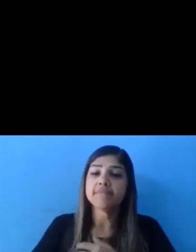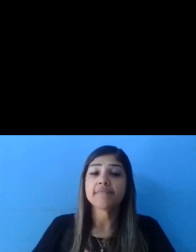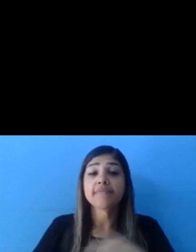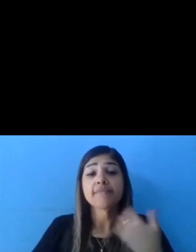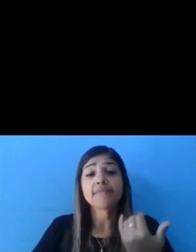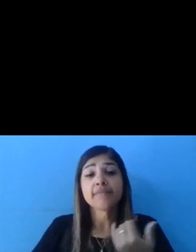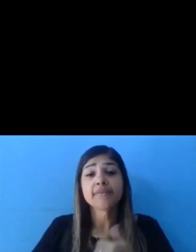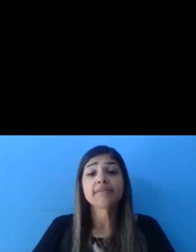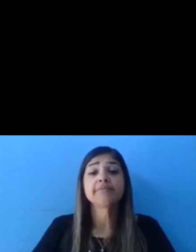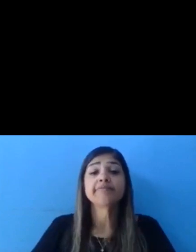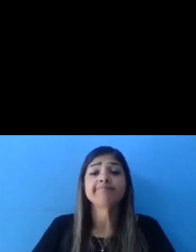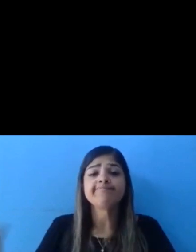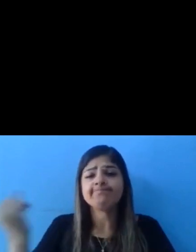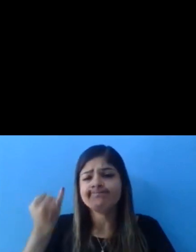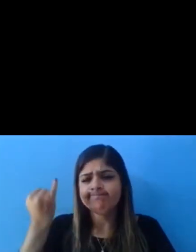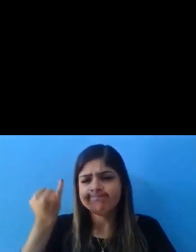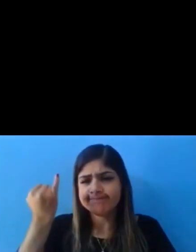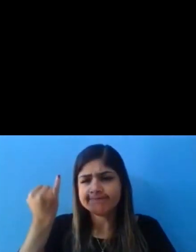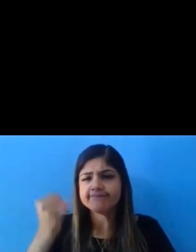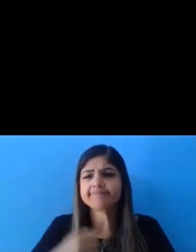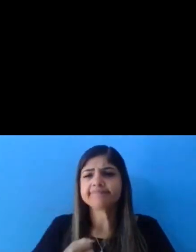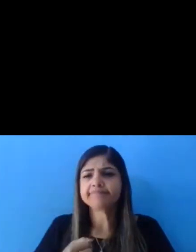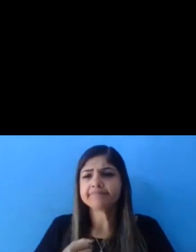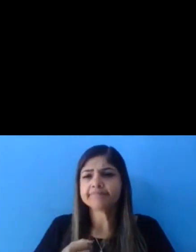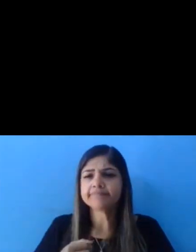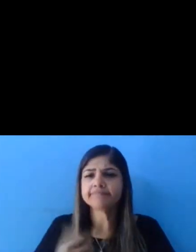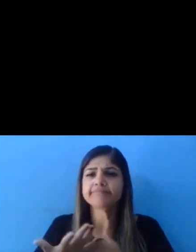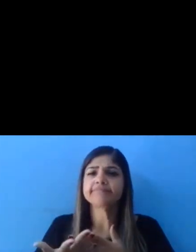tanto por startups quanto empresas maiores, né, mais,